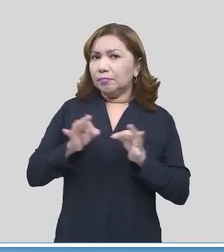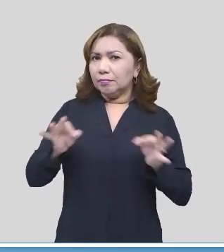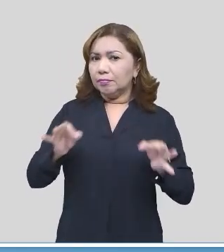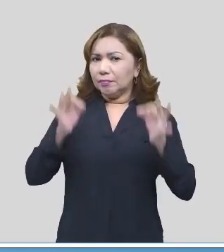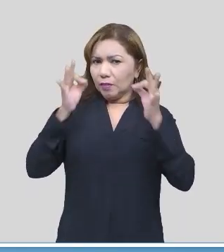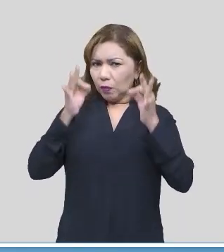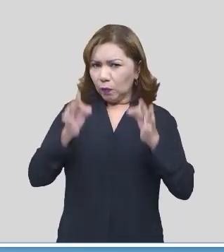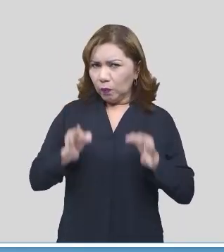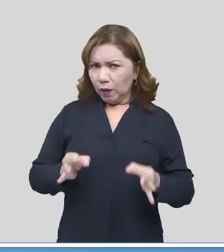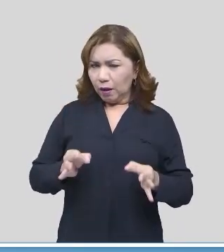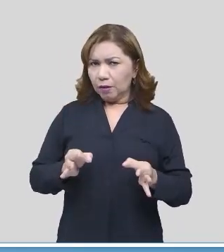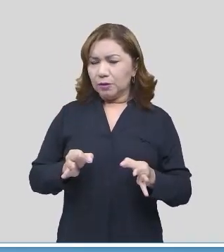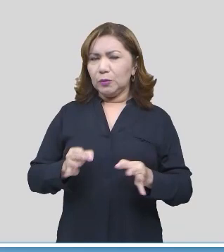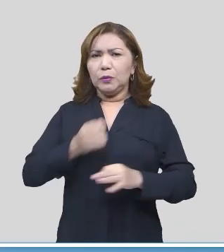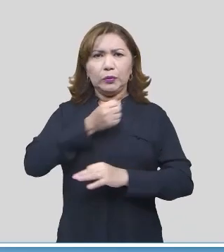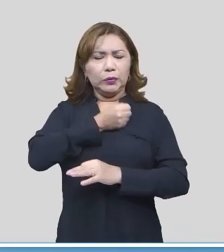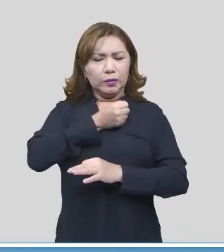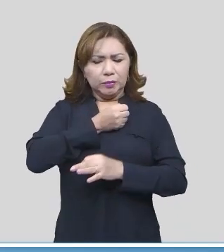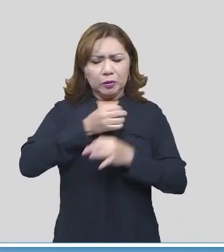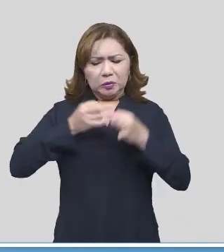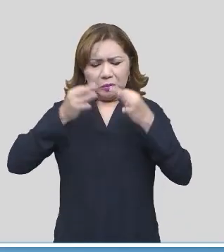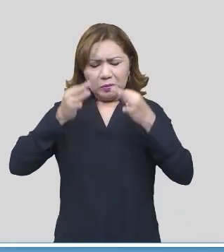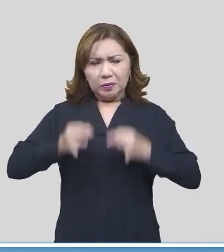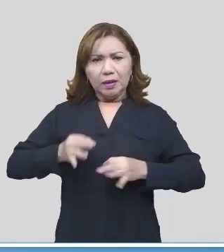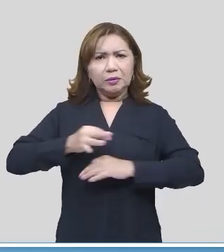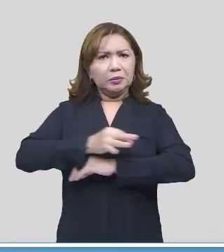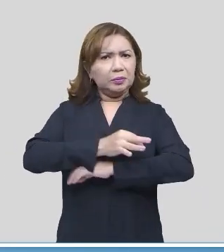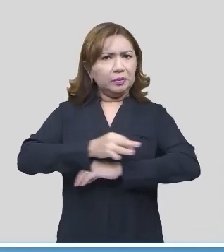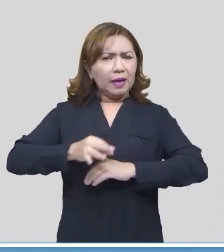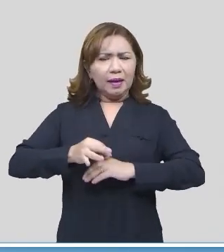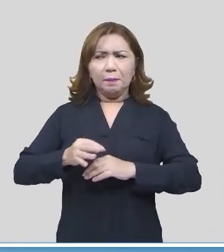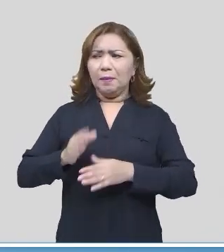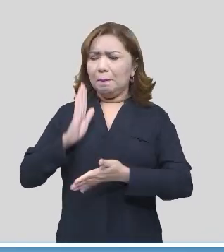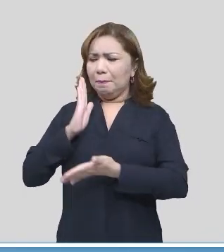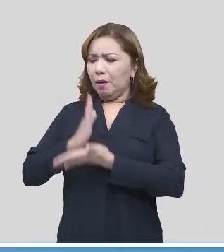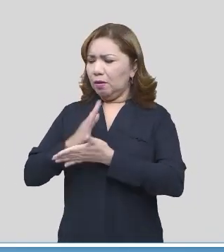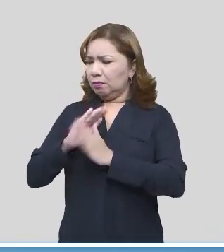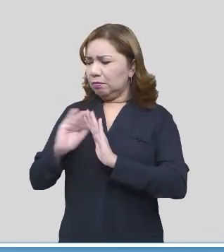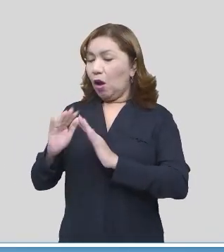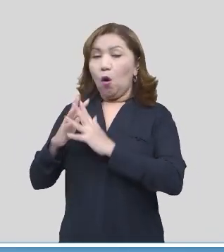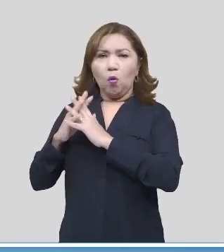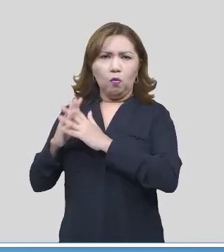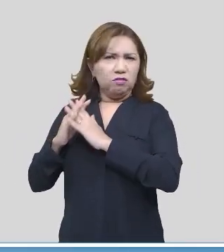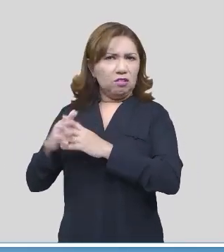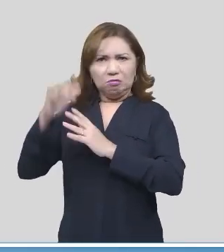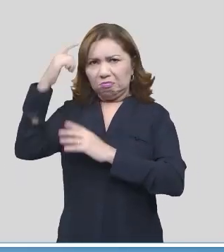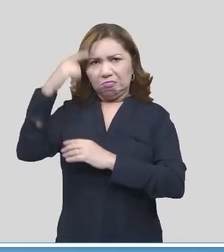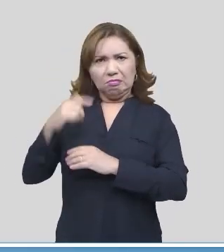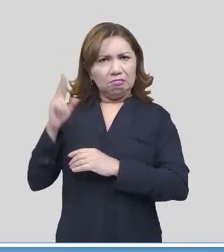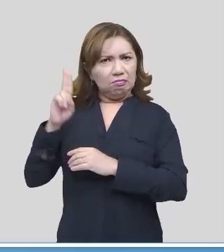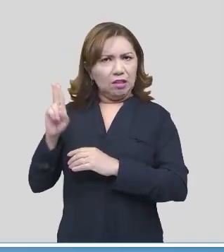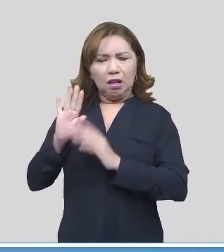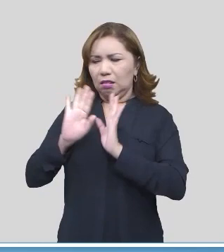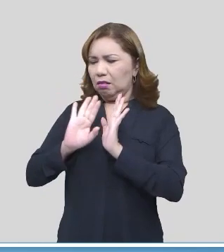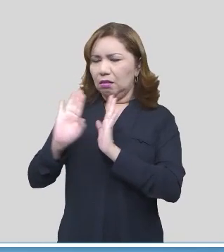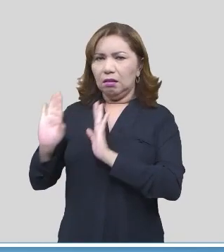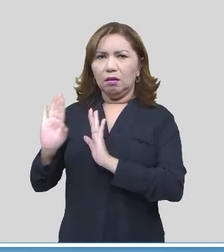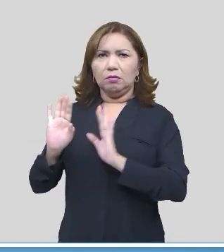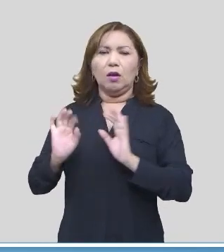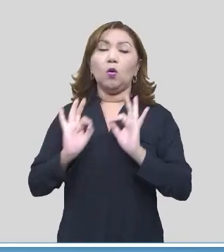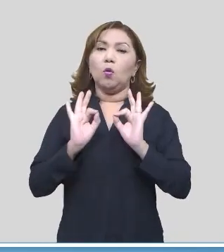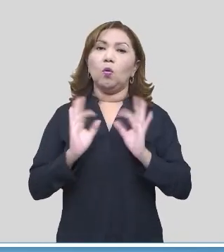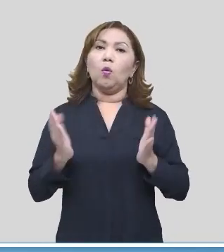padronizando e resolvendo esta confusão. A partir daí, as medidas